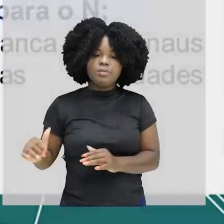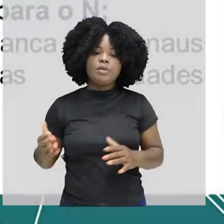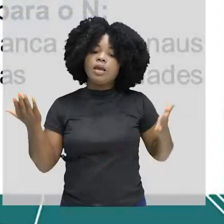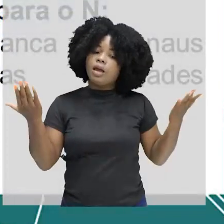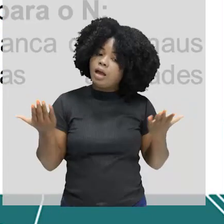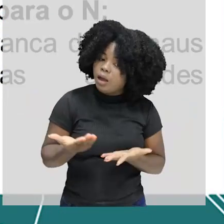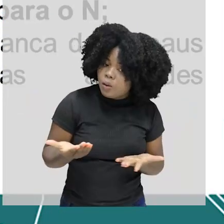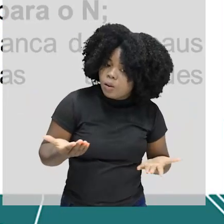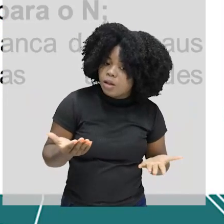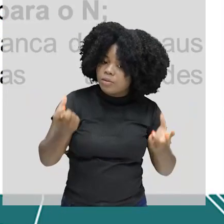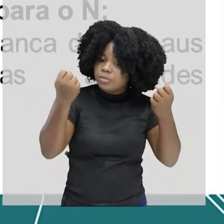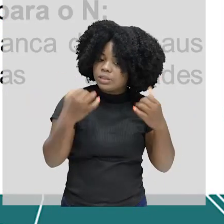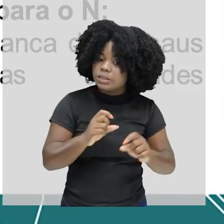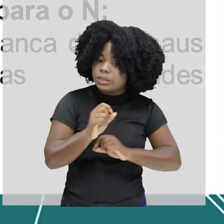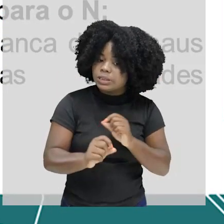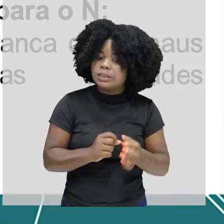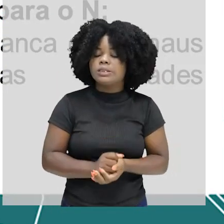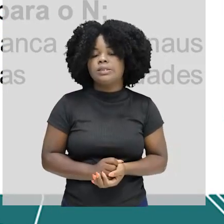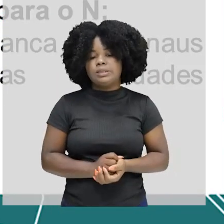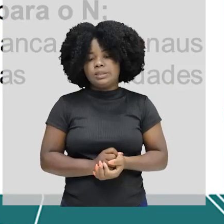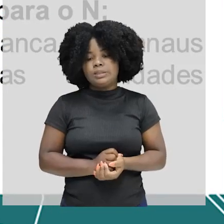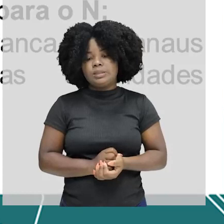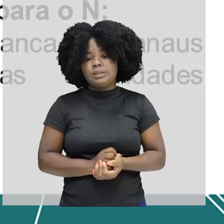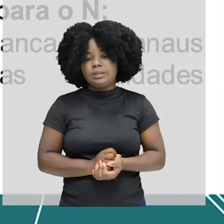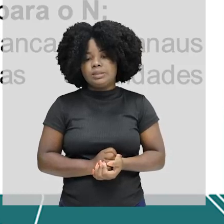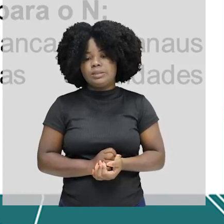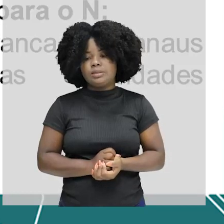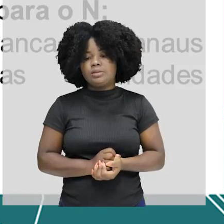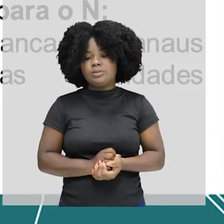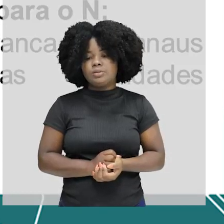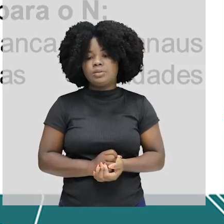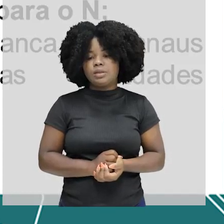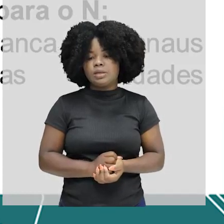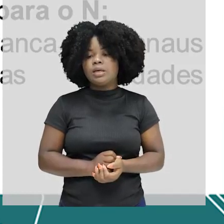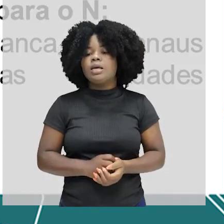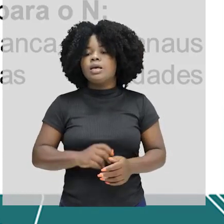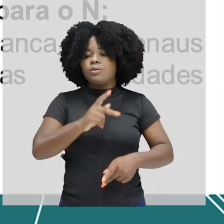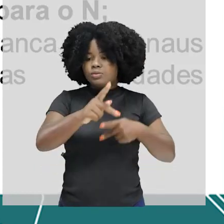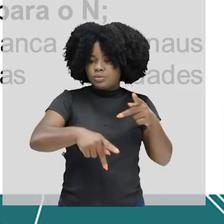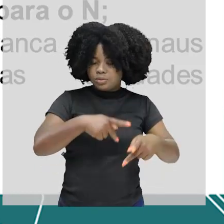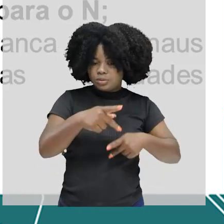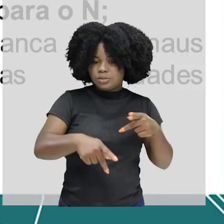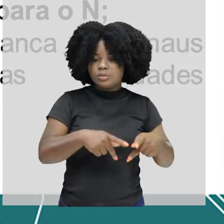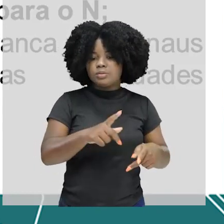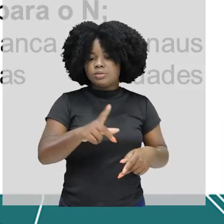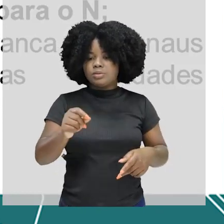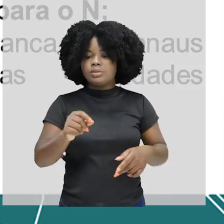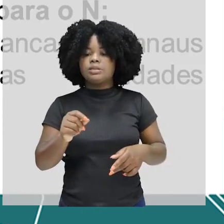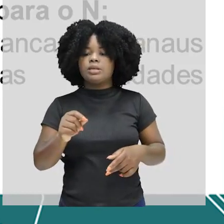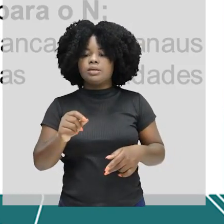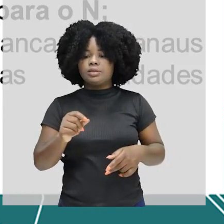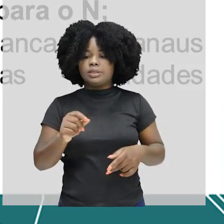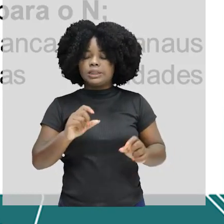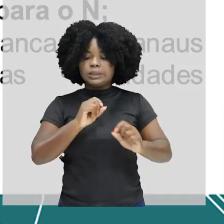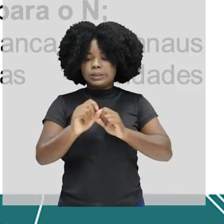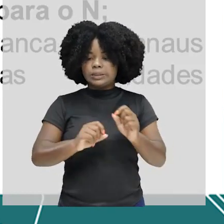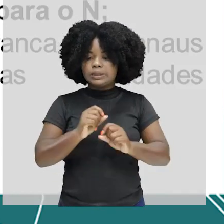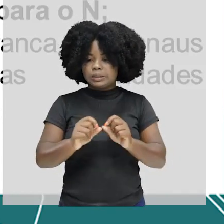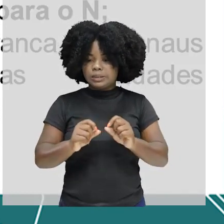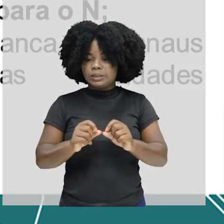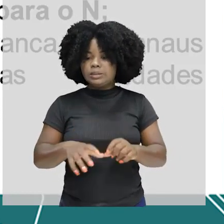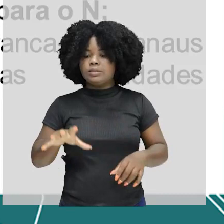galera, vamos falar sobre as migrações interregionais, ou seja, que vão acontecer da nossa população, que vai se movimentar